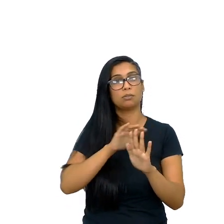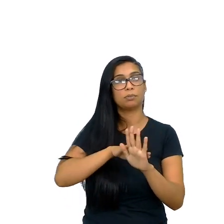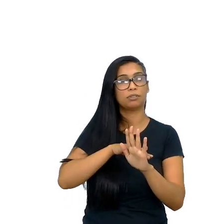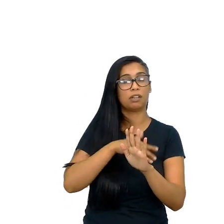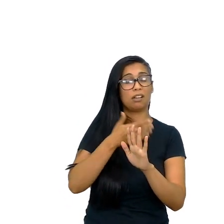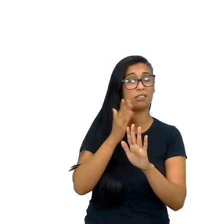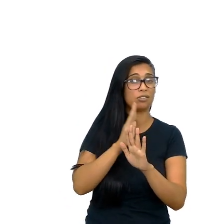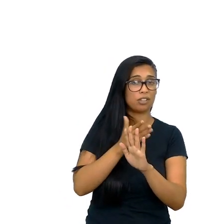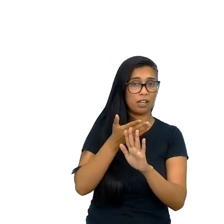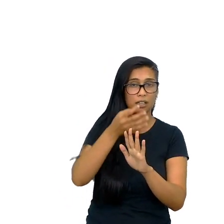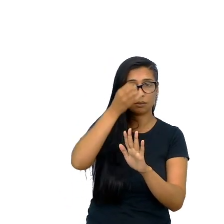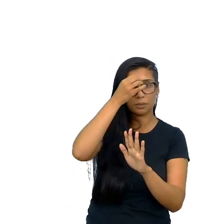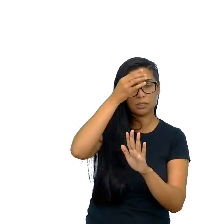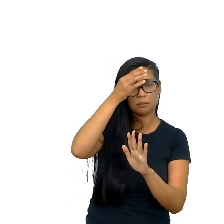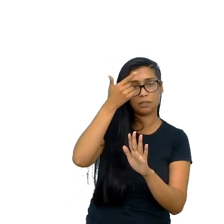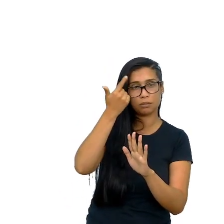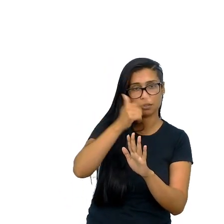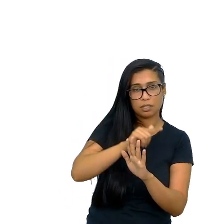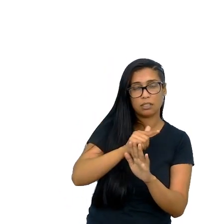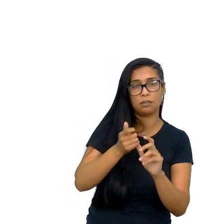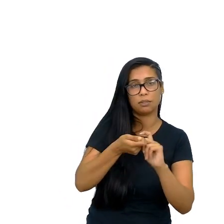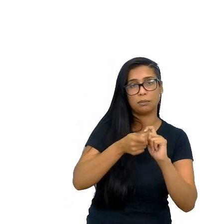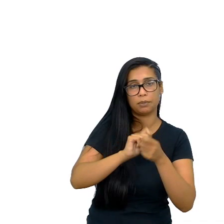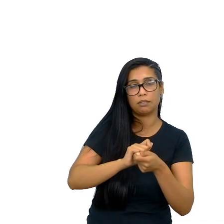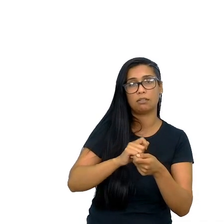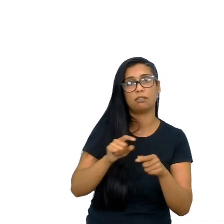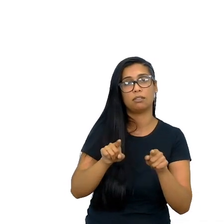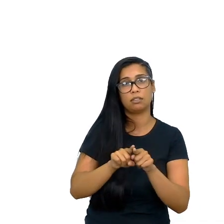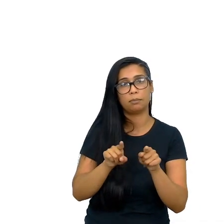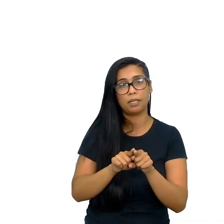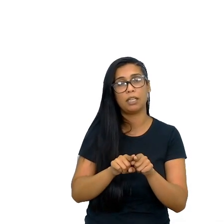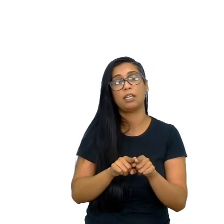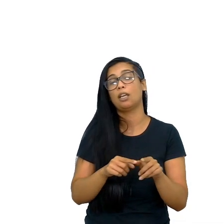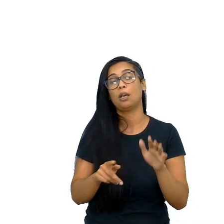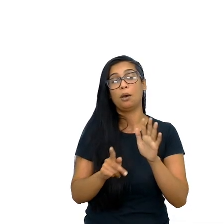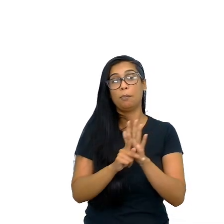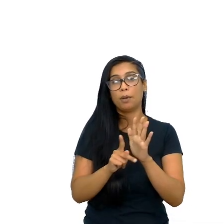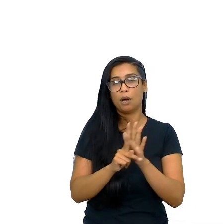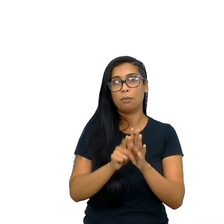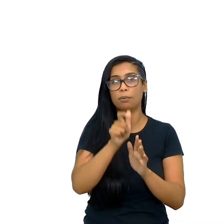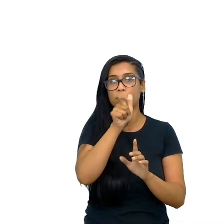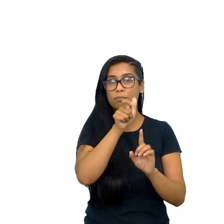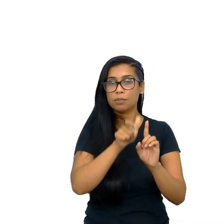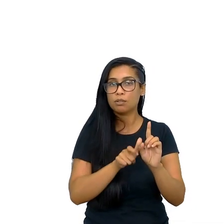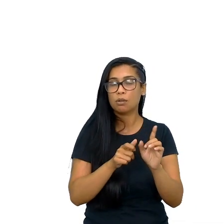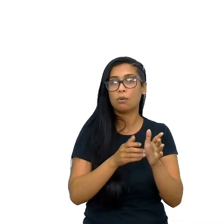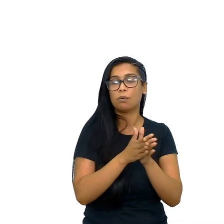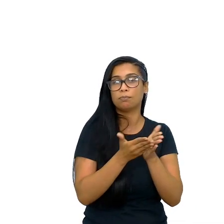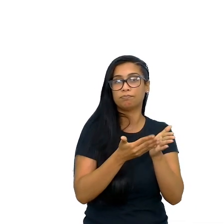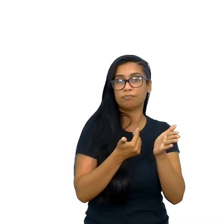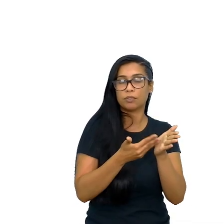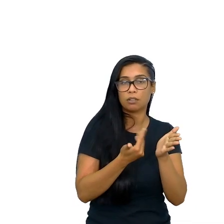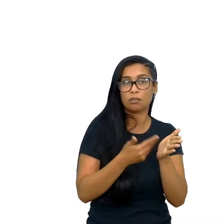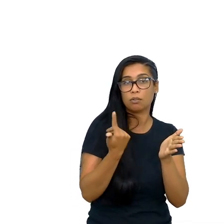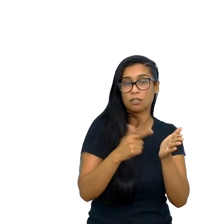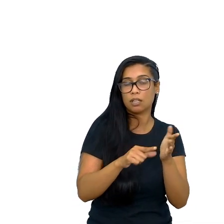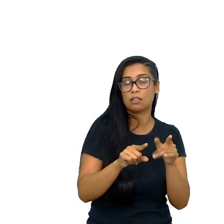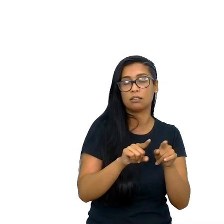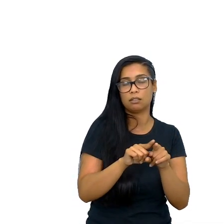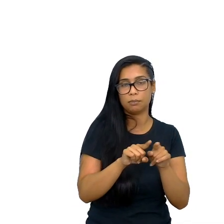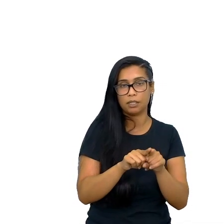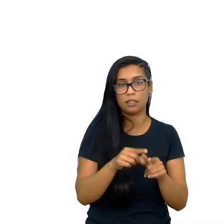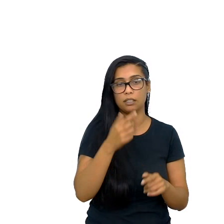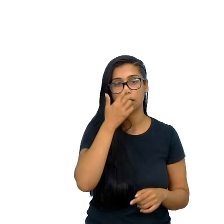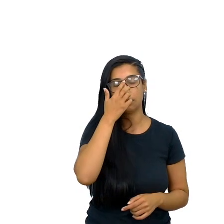se revisa e reescreve os seus textos autorais. Aqui nós estamos dando, né, algumas dicas de uma